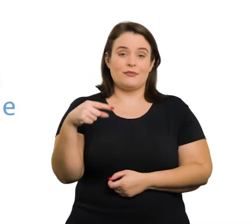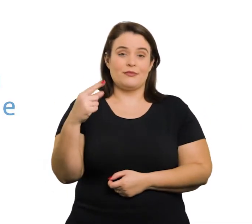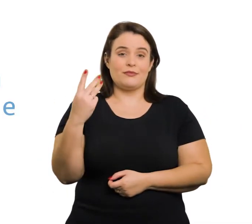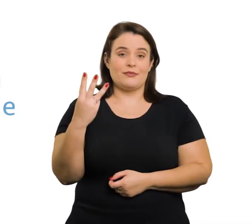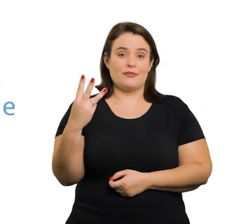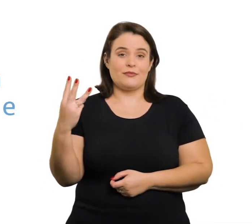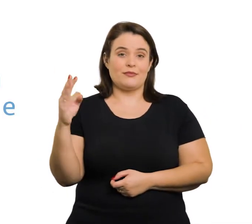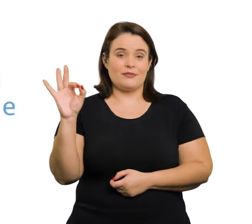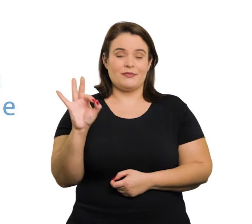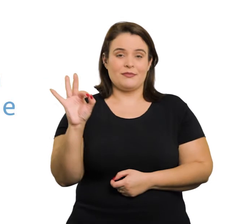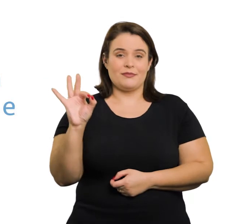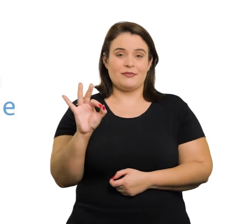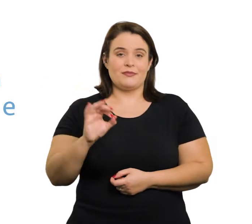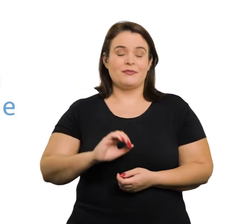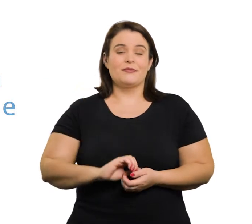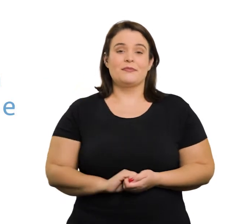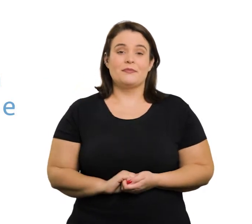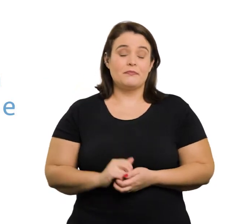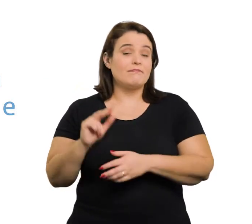superiores a